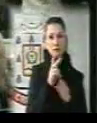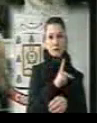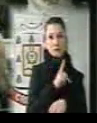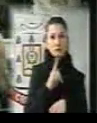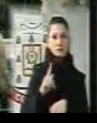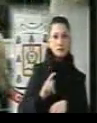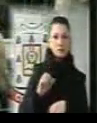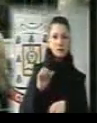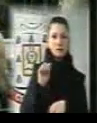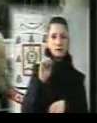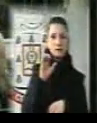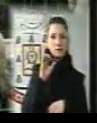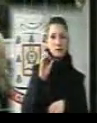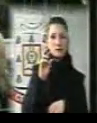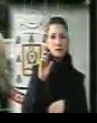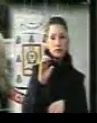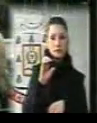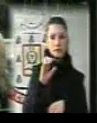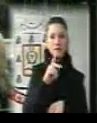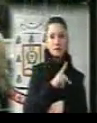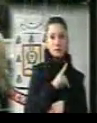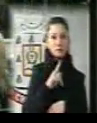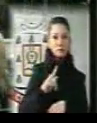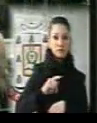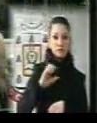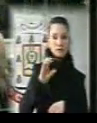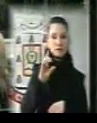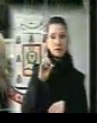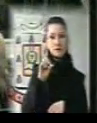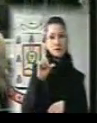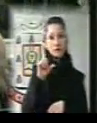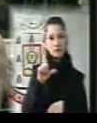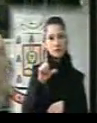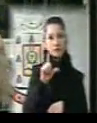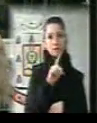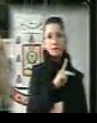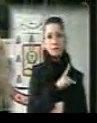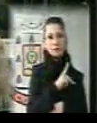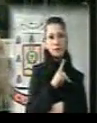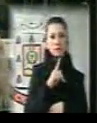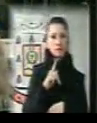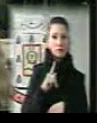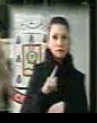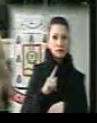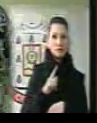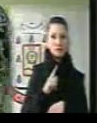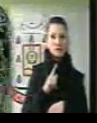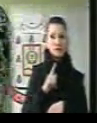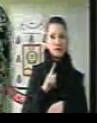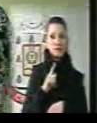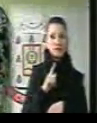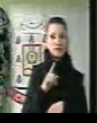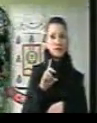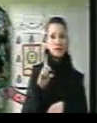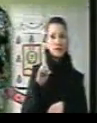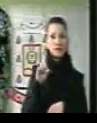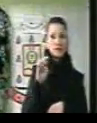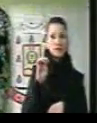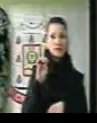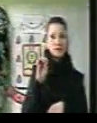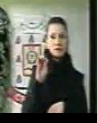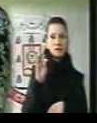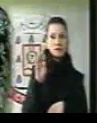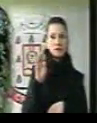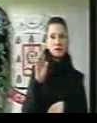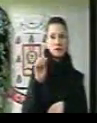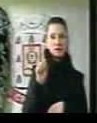SIC, o César, cumprimentar também o presidente da CDL, o Gelson Felipe, estender também o cumprimento ao